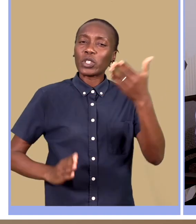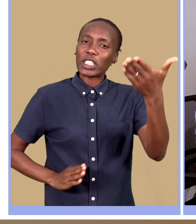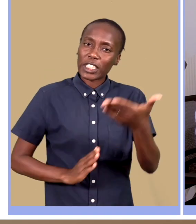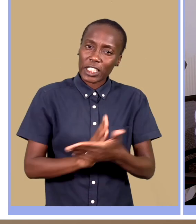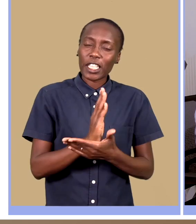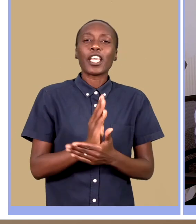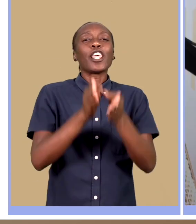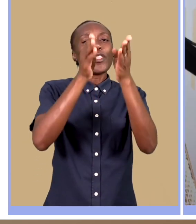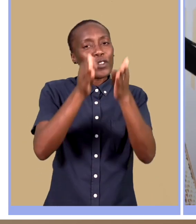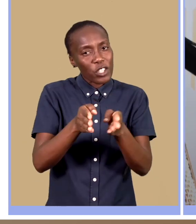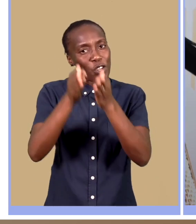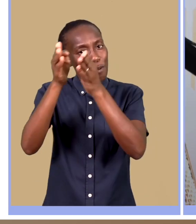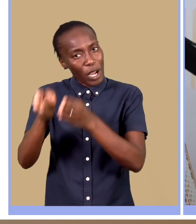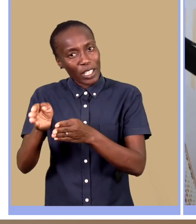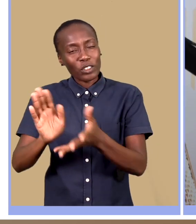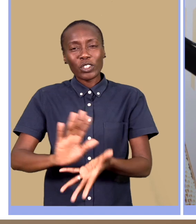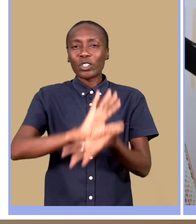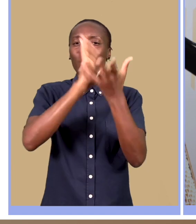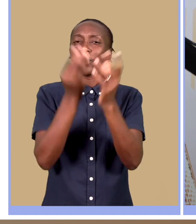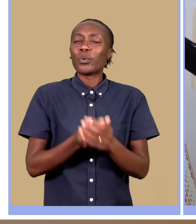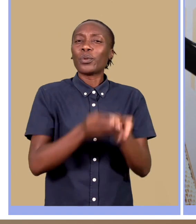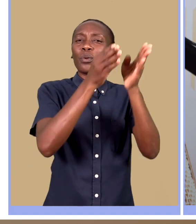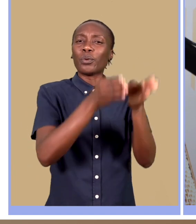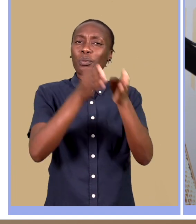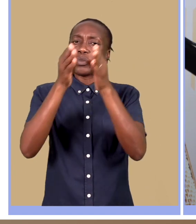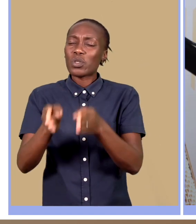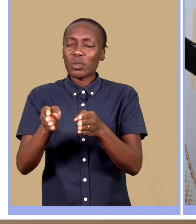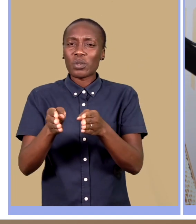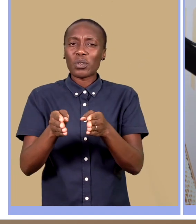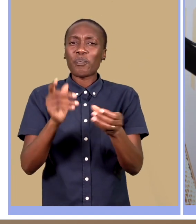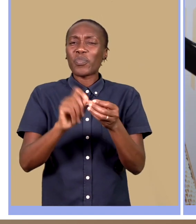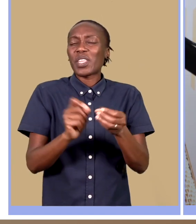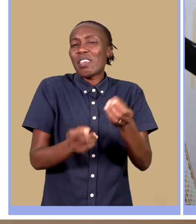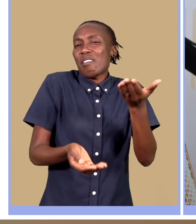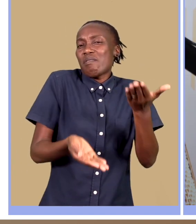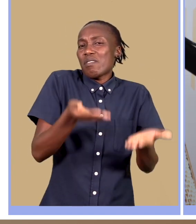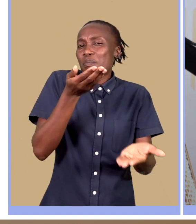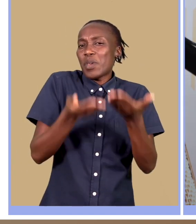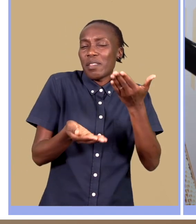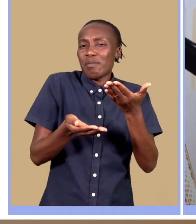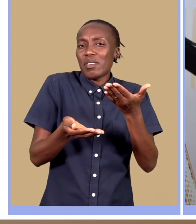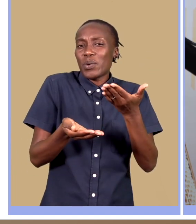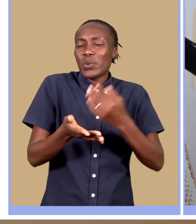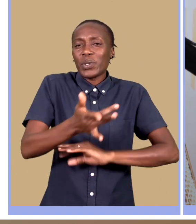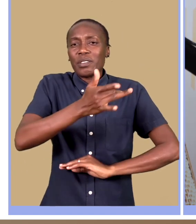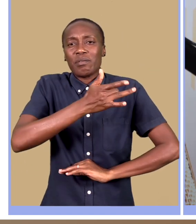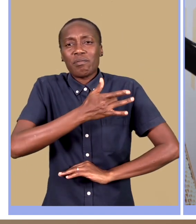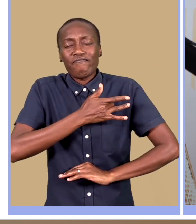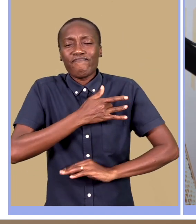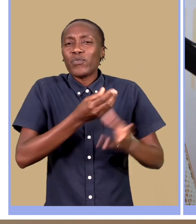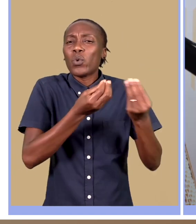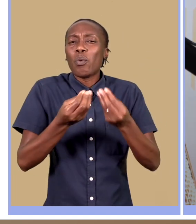de inclusão, portanto, toda a gente, independentemente das suas tendências, etc., deve